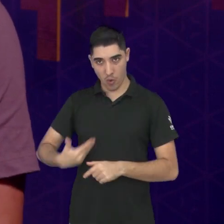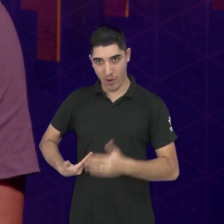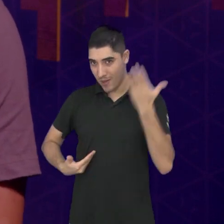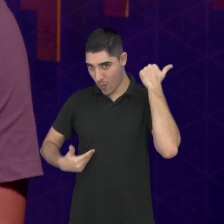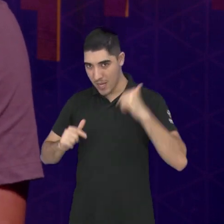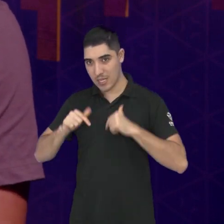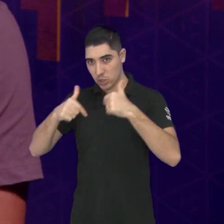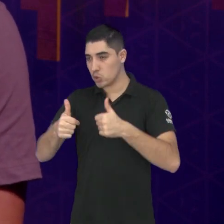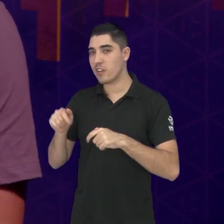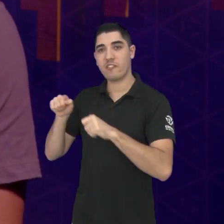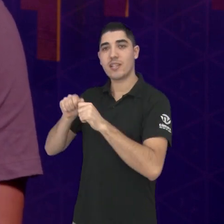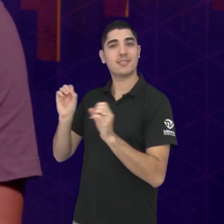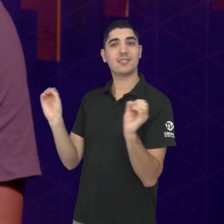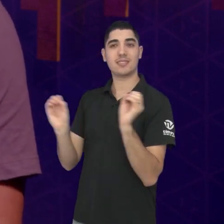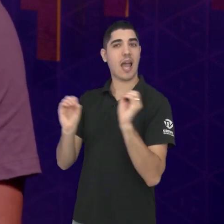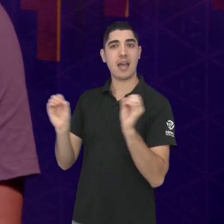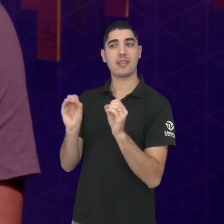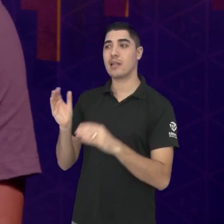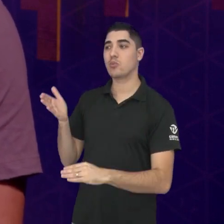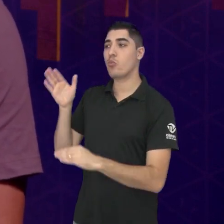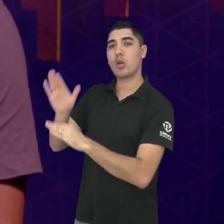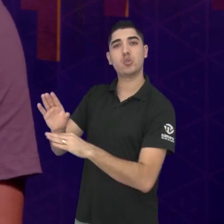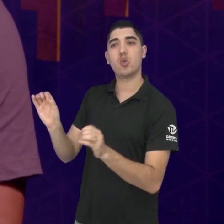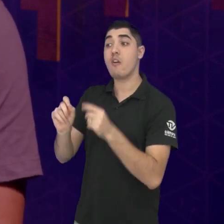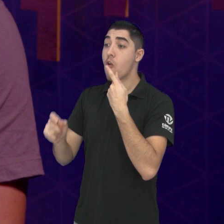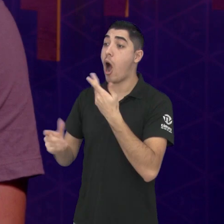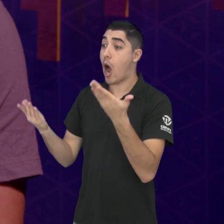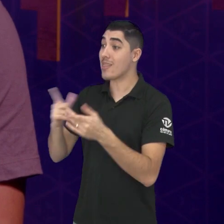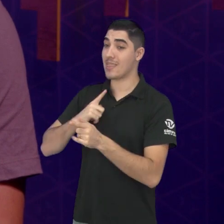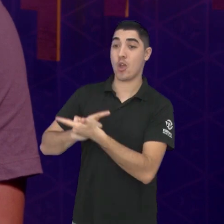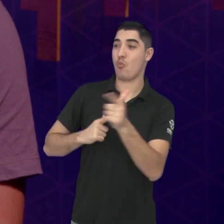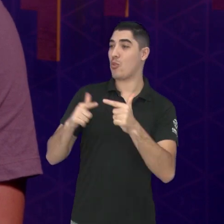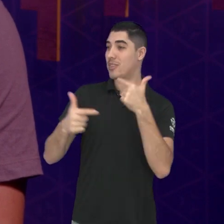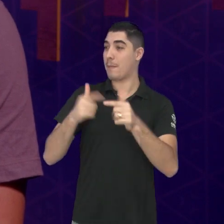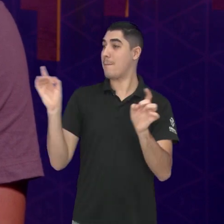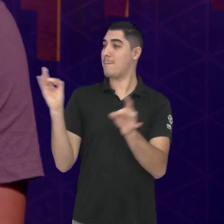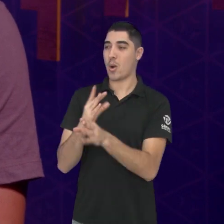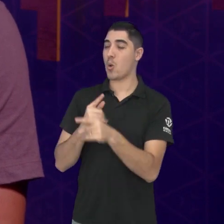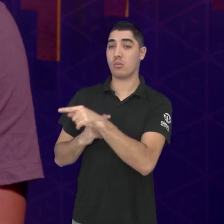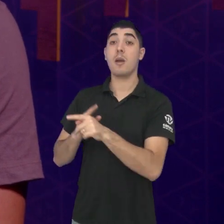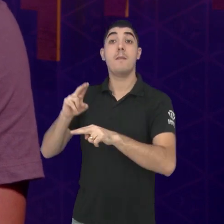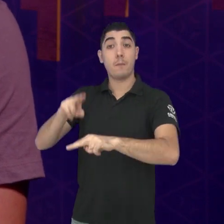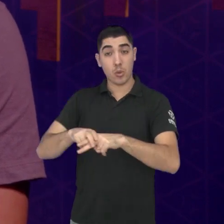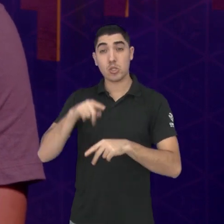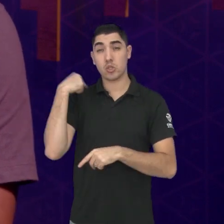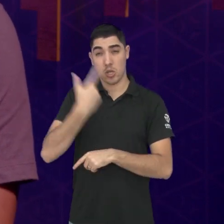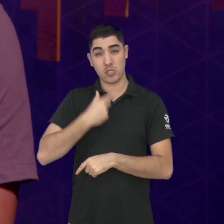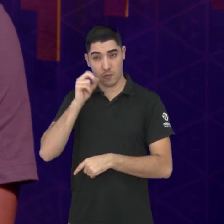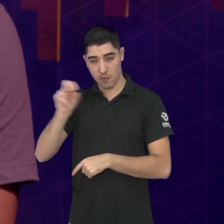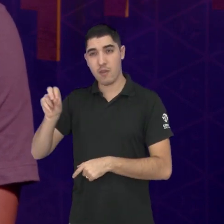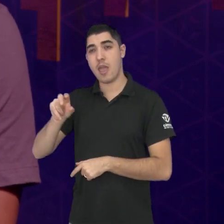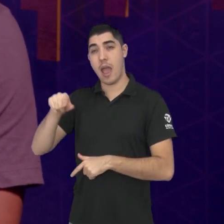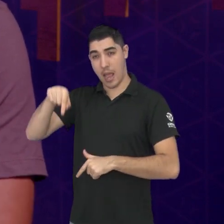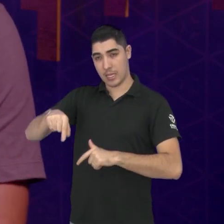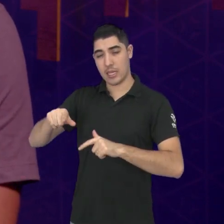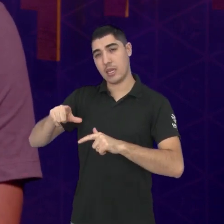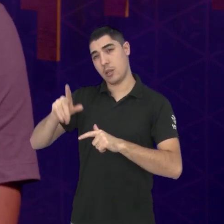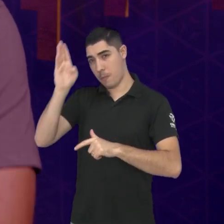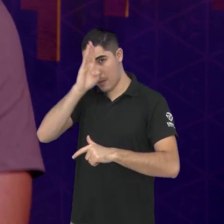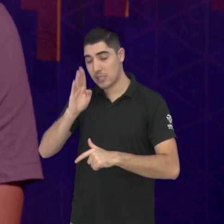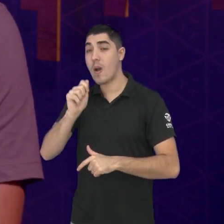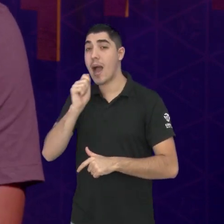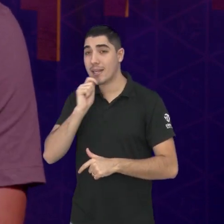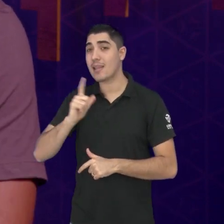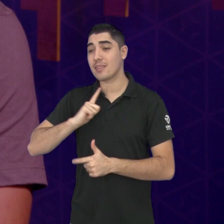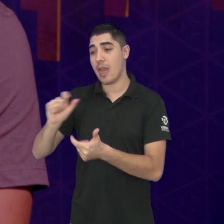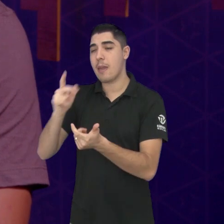Né? Inclusive, né, tem essa questão sobre o trabalho doméstico. O trabalho doméstico no Brasil ele, né, é